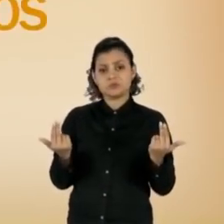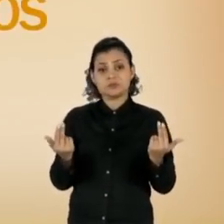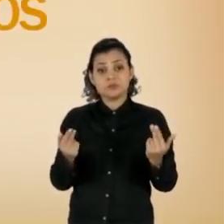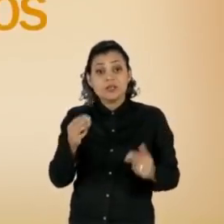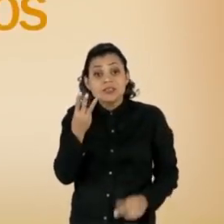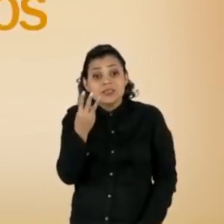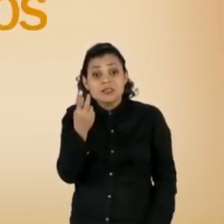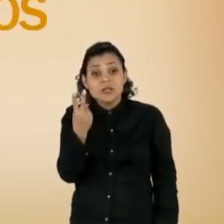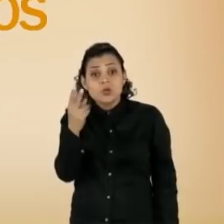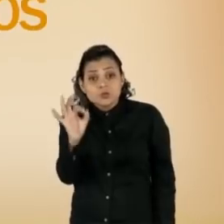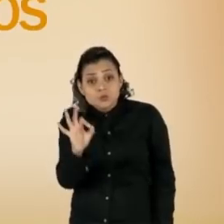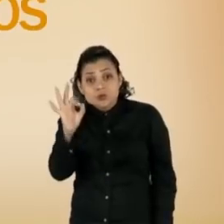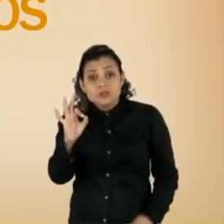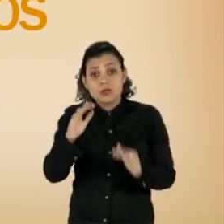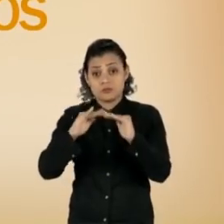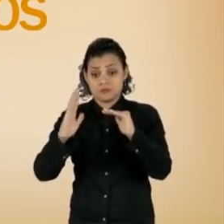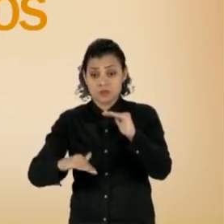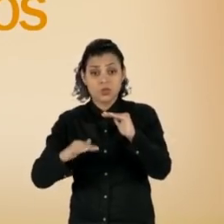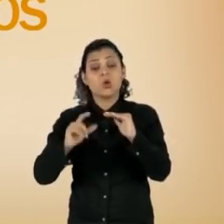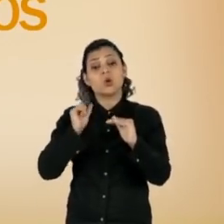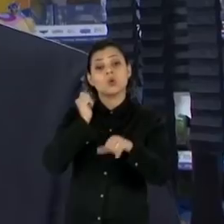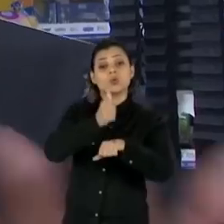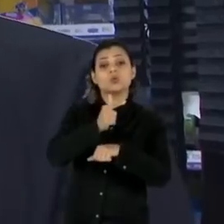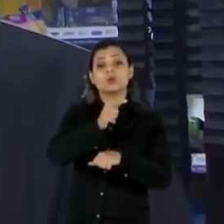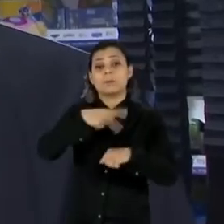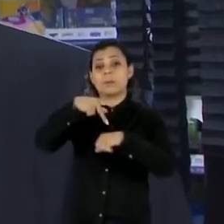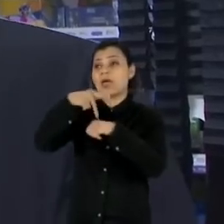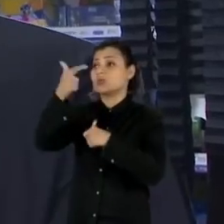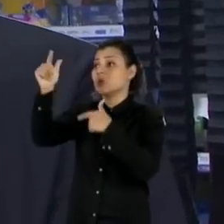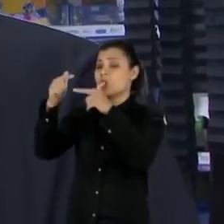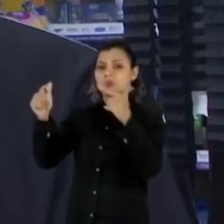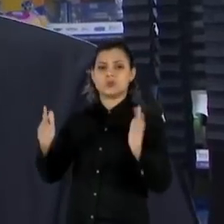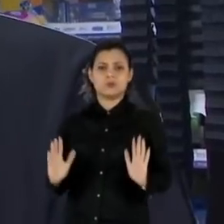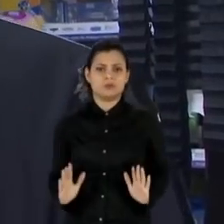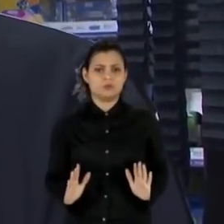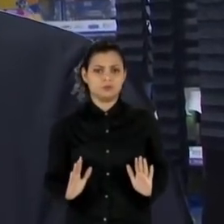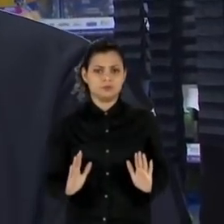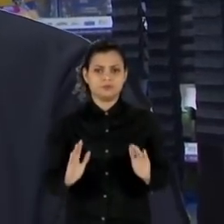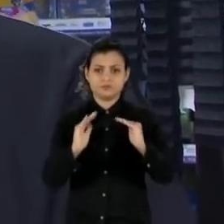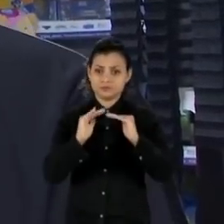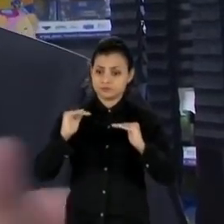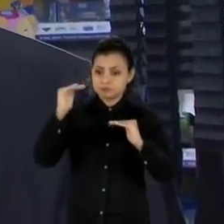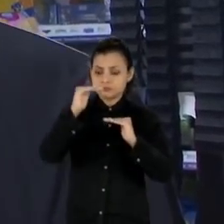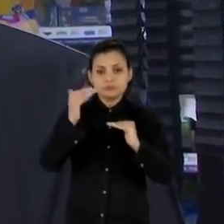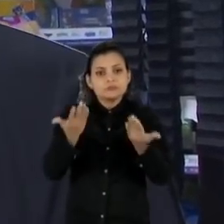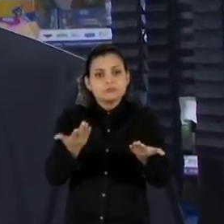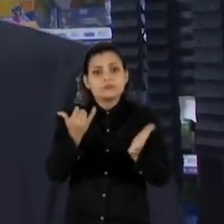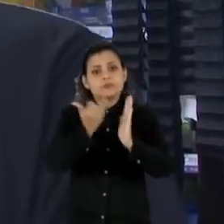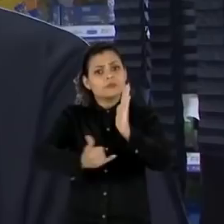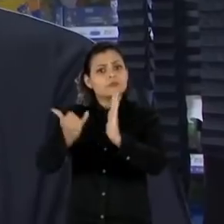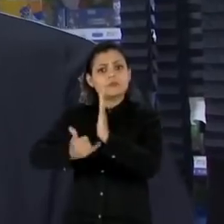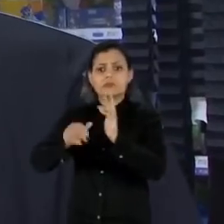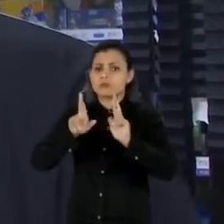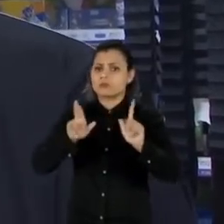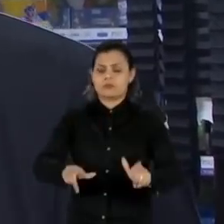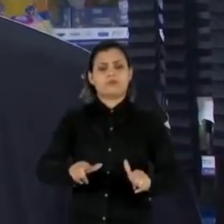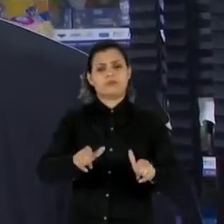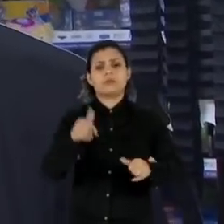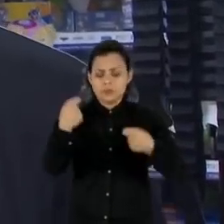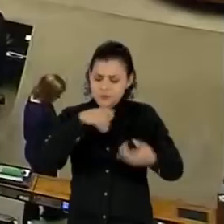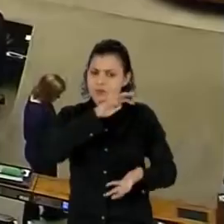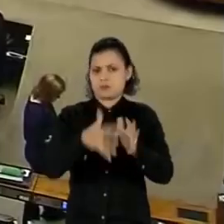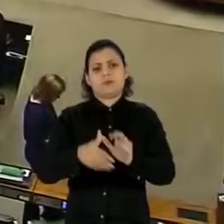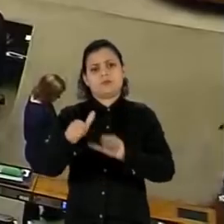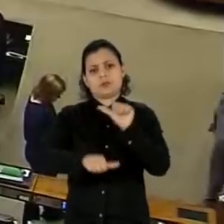32 por cento menor às vezes mais envolvidos você tem que cobrar de outro jeito a tributação tem que ser totalmente repensado não